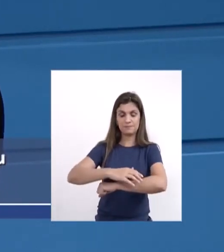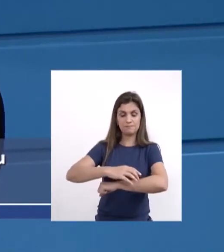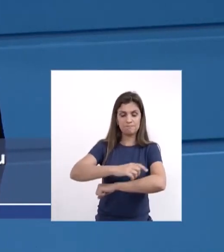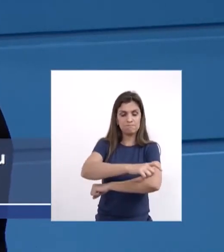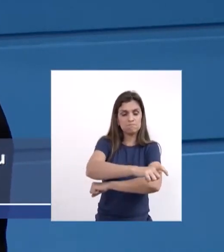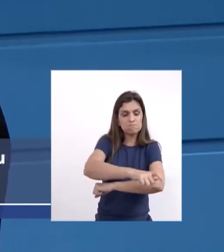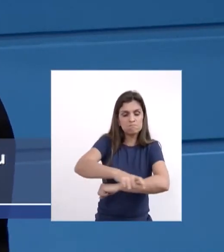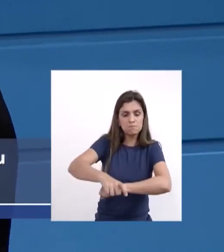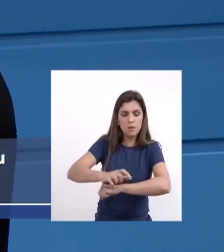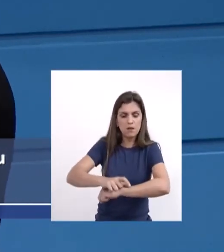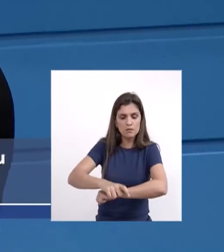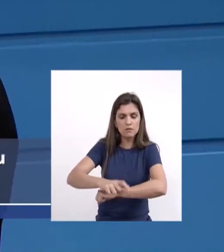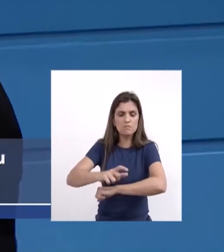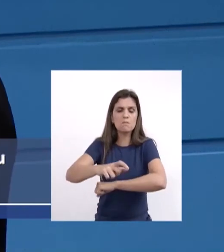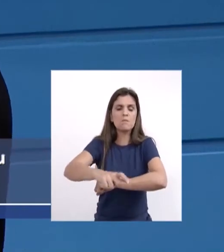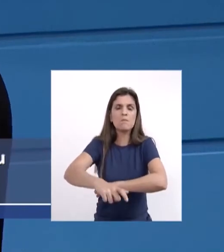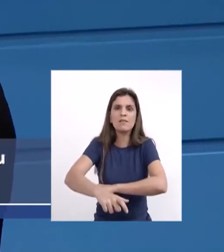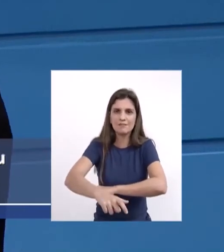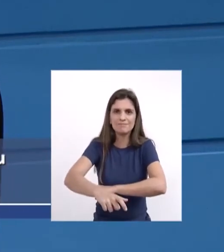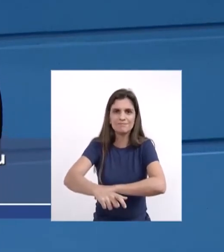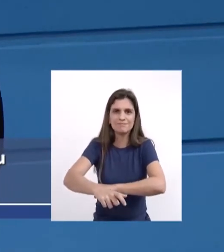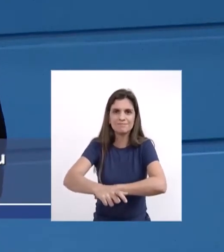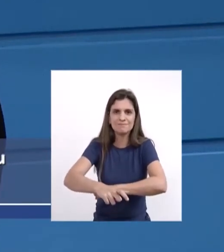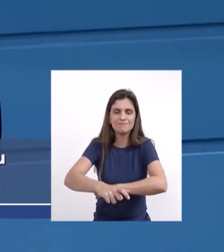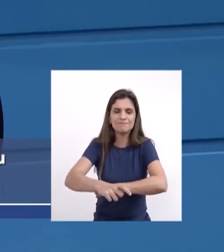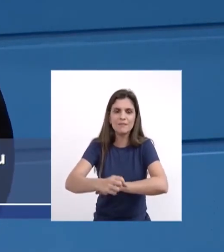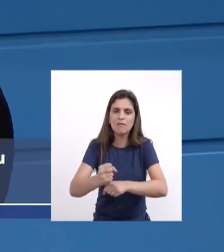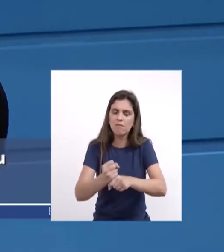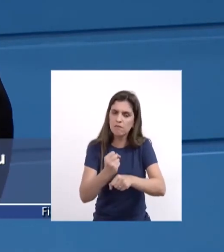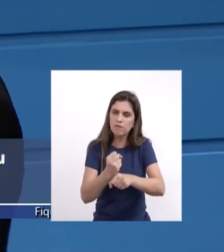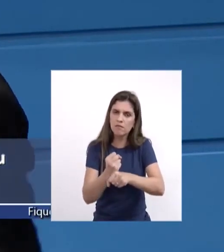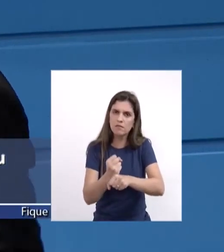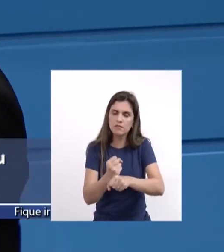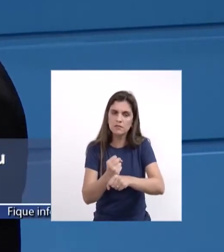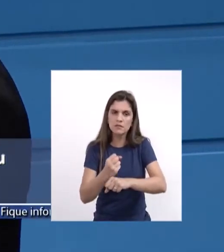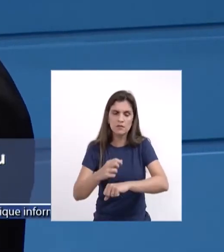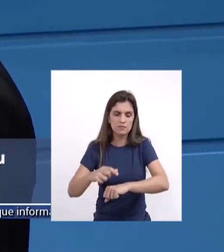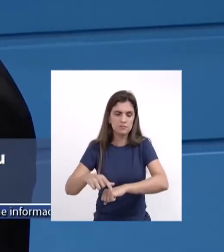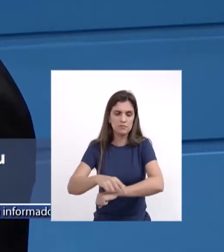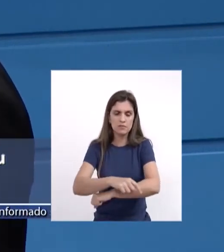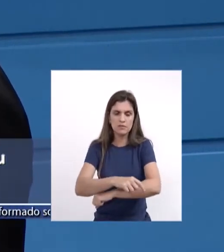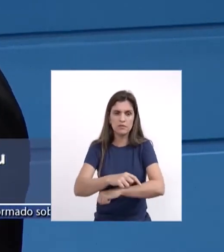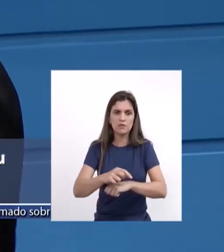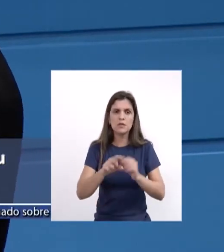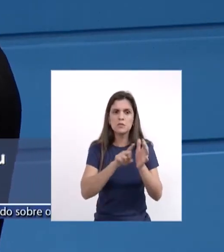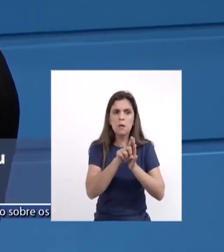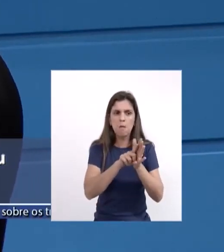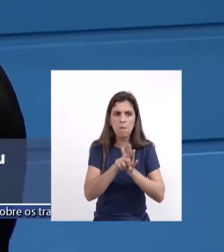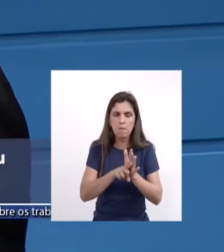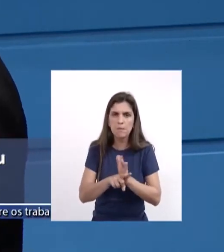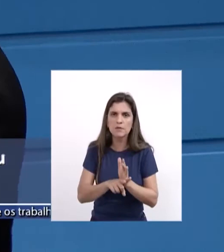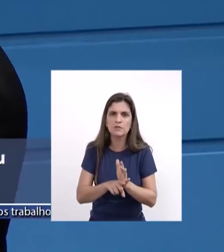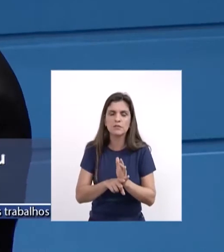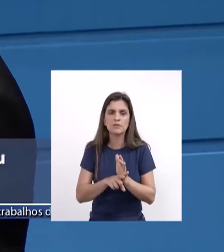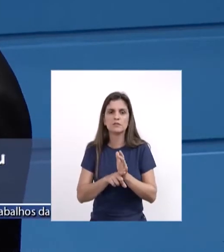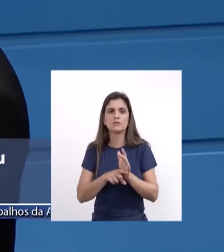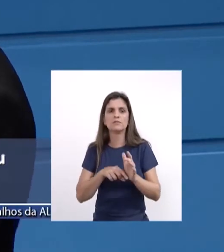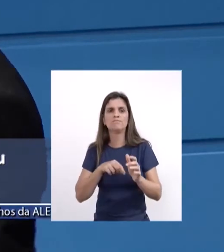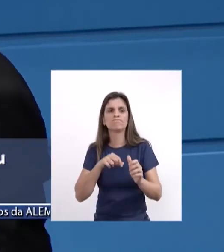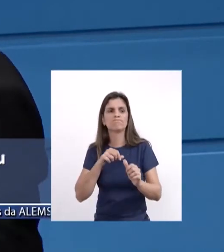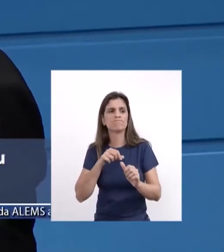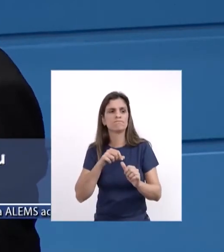e até hoje não teve atenção por parte da CCR de discutir a duplicação desse anel viário. É o maior transtorno para